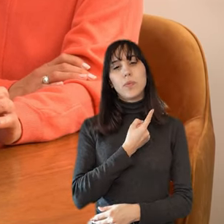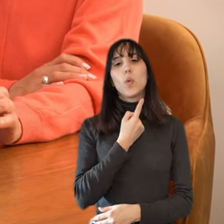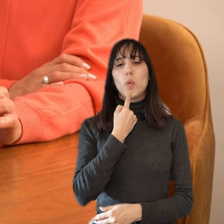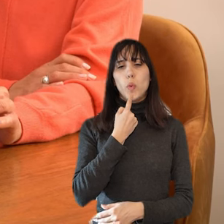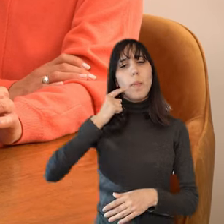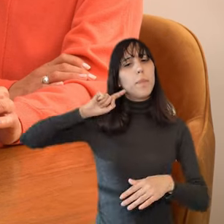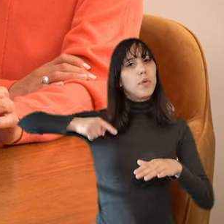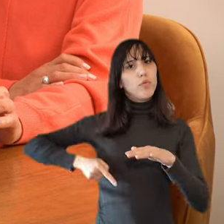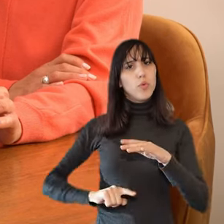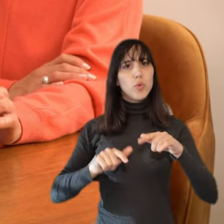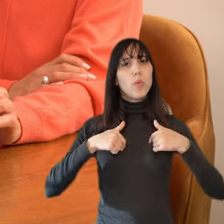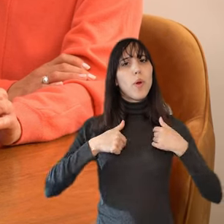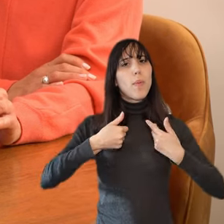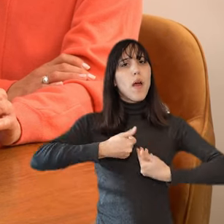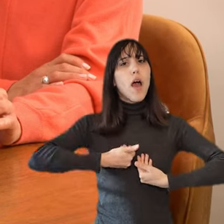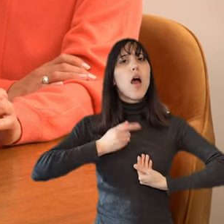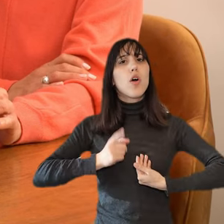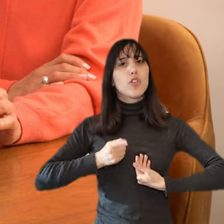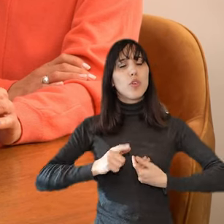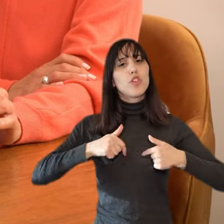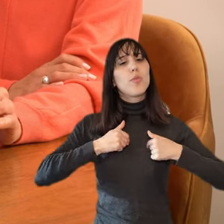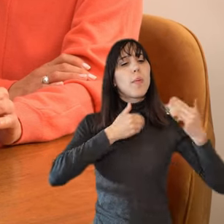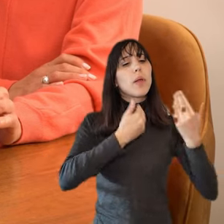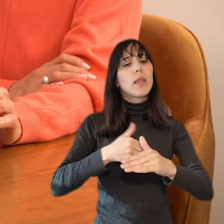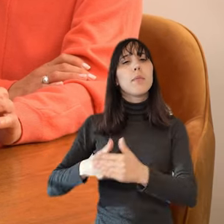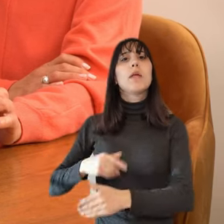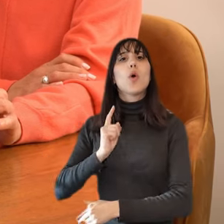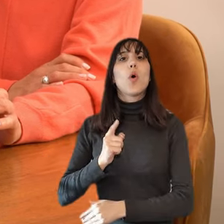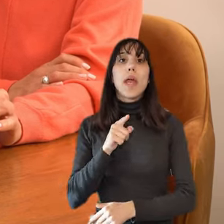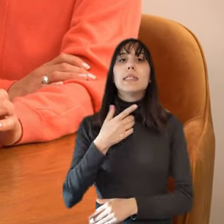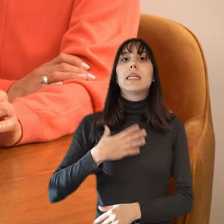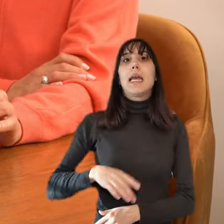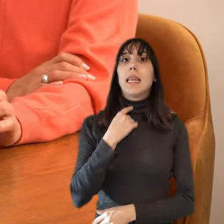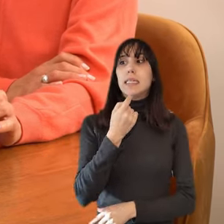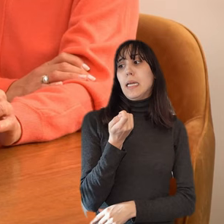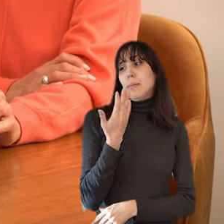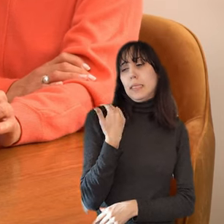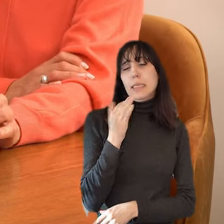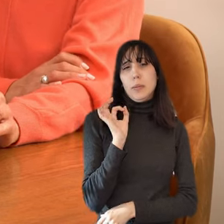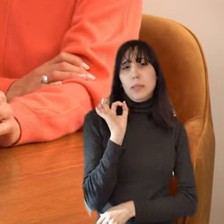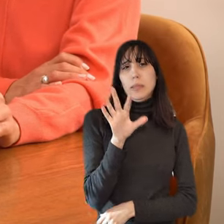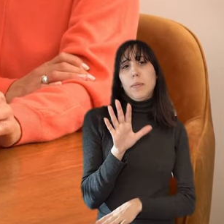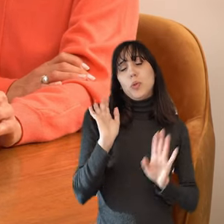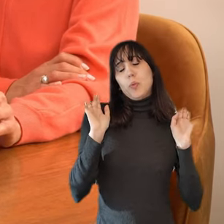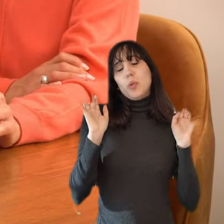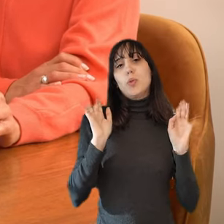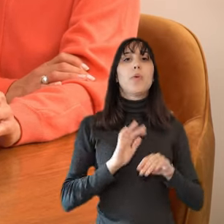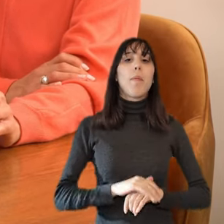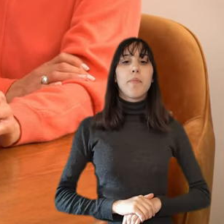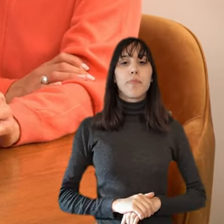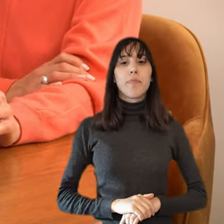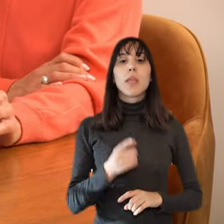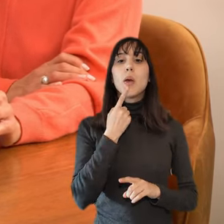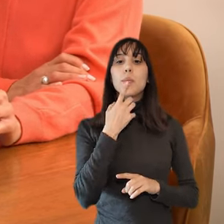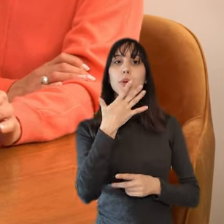um aprofundamento de quem somos e quais são os nossos limites era só isso que eu queria dizer há bocadinho mas pronto vamos a uma segunda